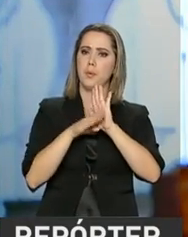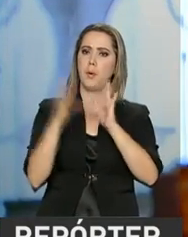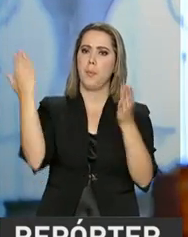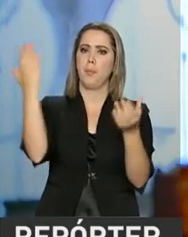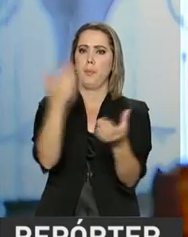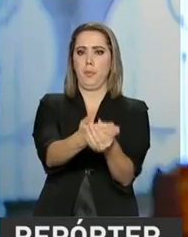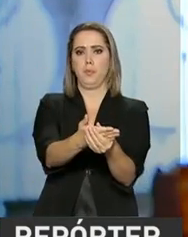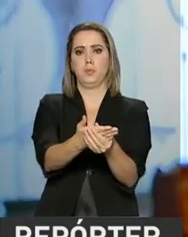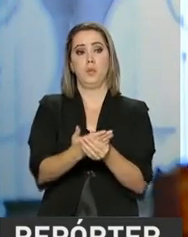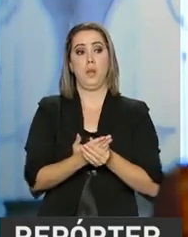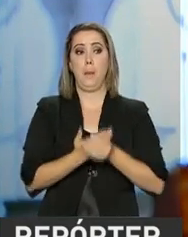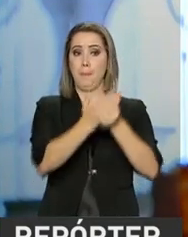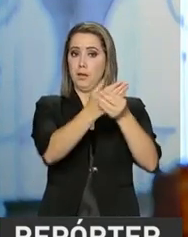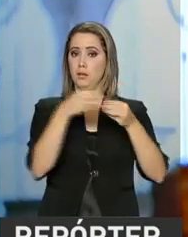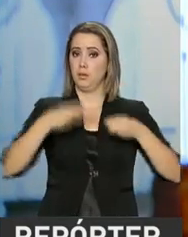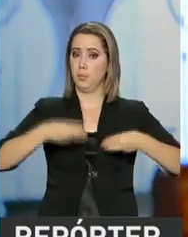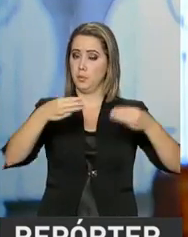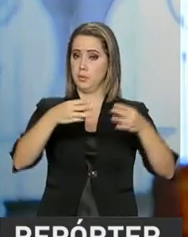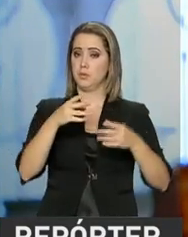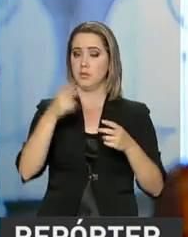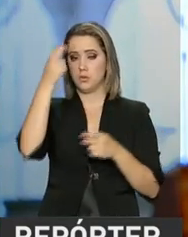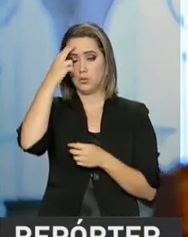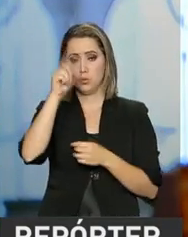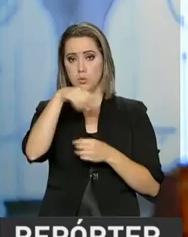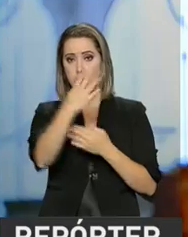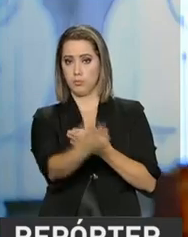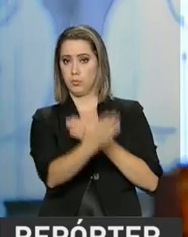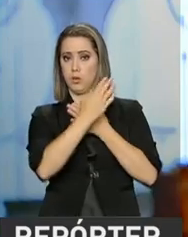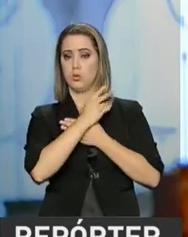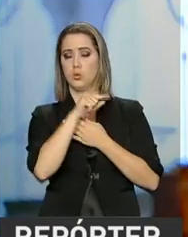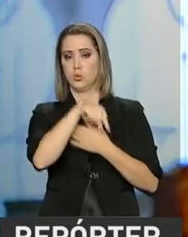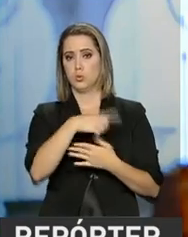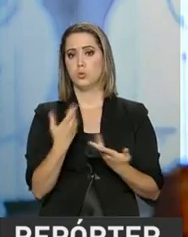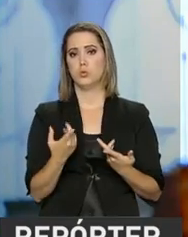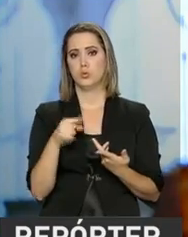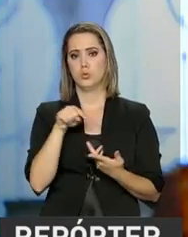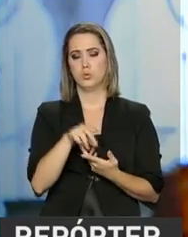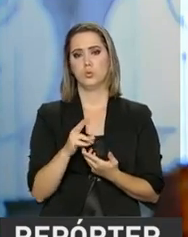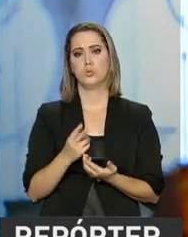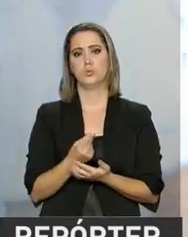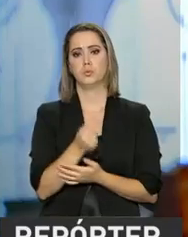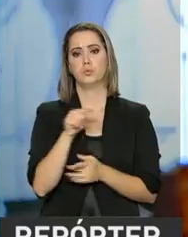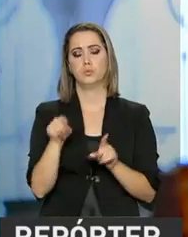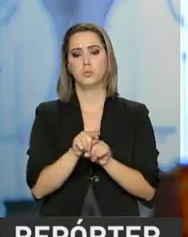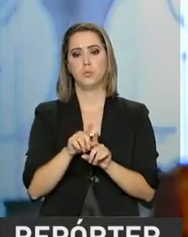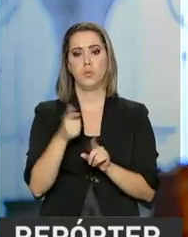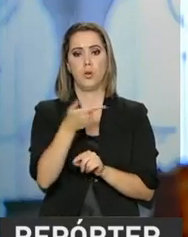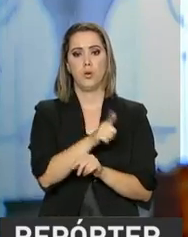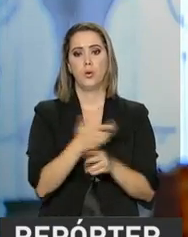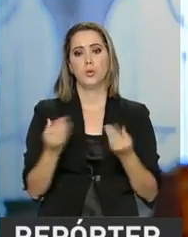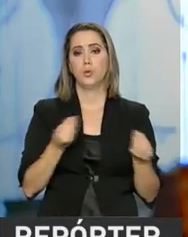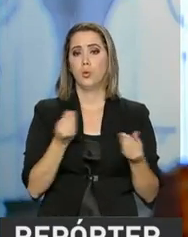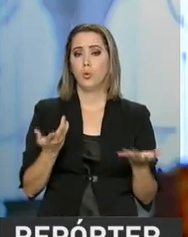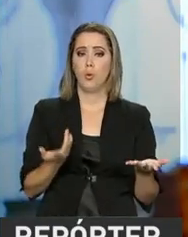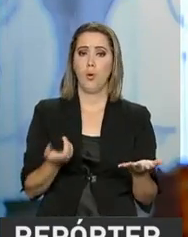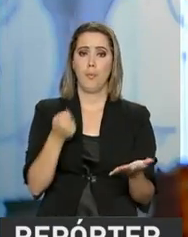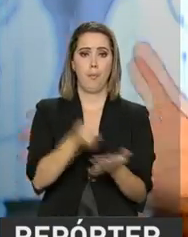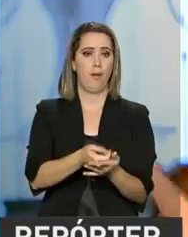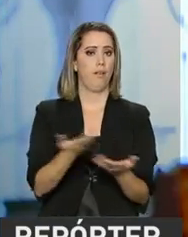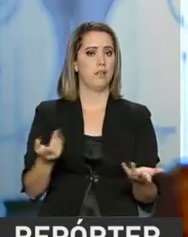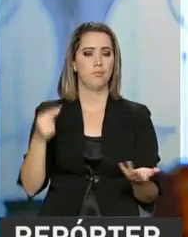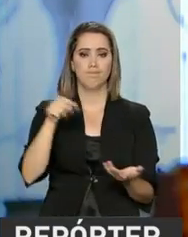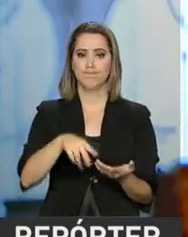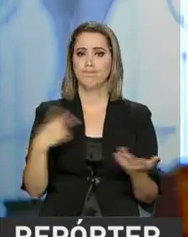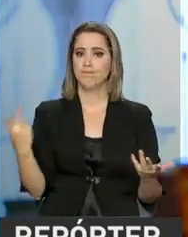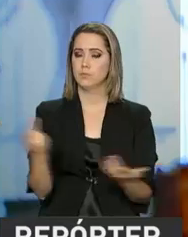algumas atividades e essas atividades são custeadas, né, por essa verba do Ponto de Cultura. De outra maneira, a gente não conseguiria